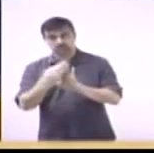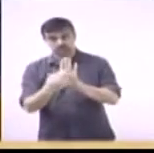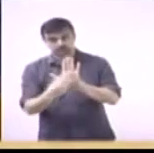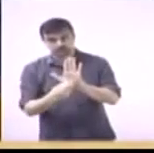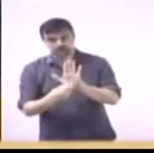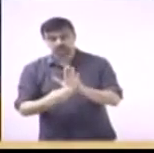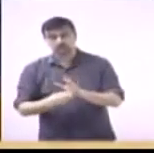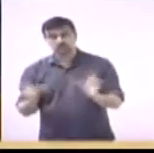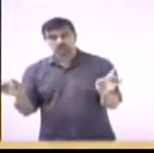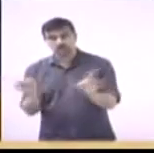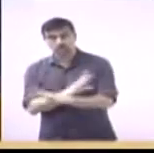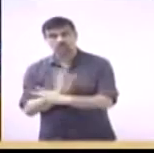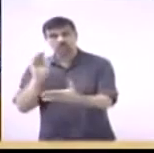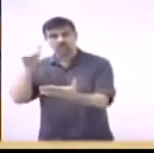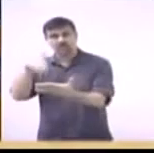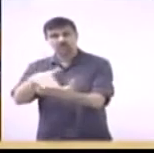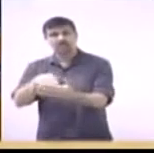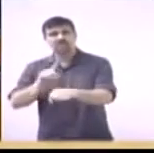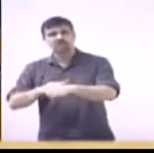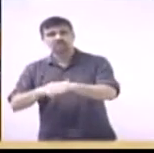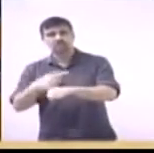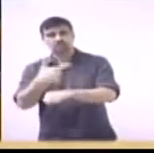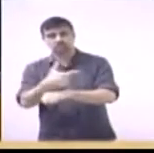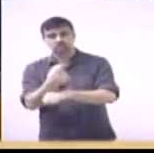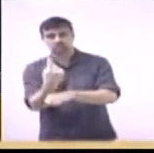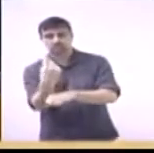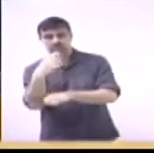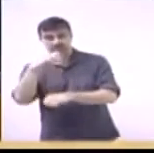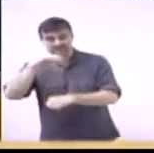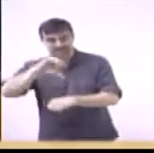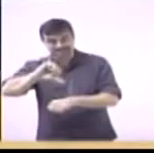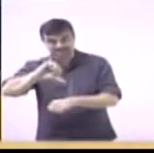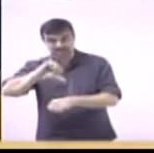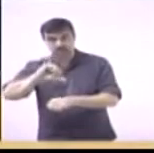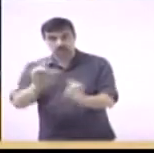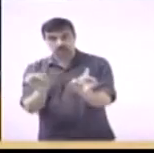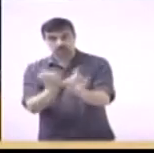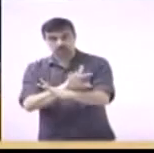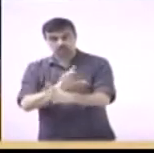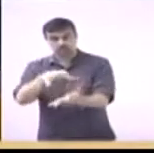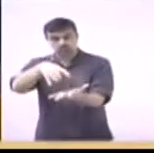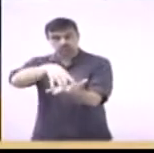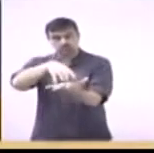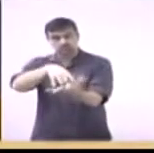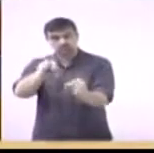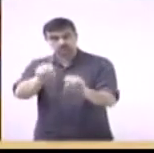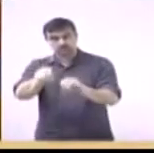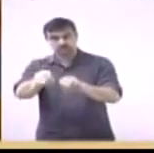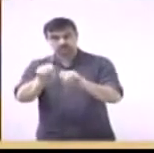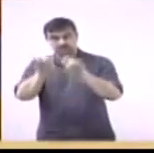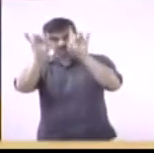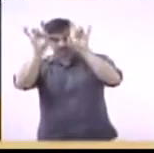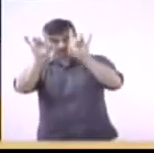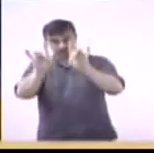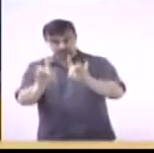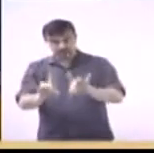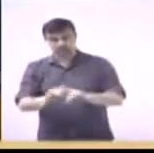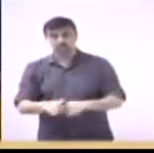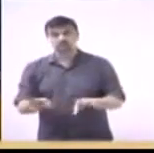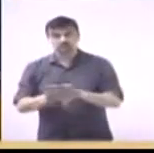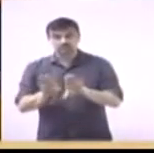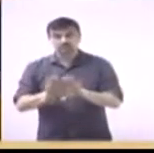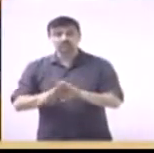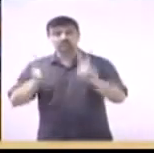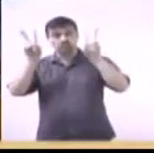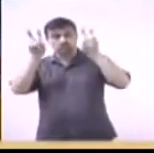para estar pronto até 2019. E também, senhor presidente, que a gente teve hoje aí, que a gente debateu sobre a questão do